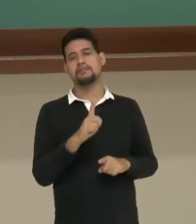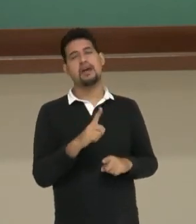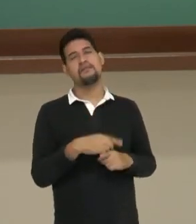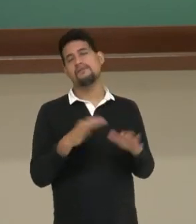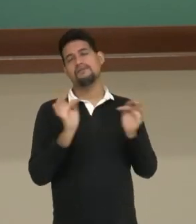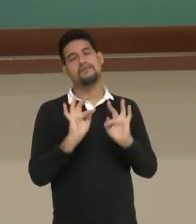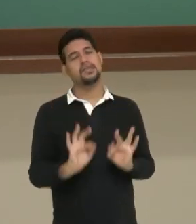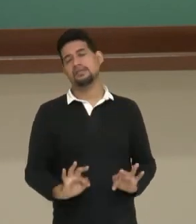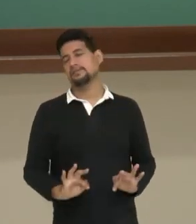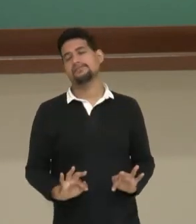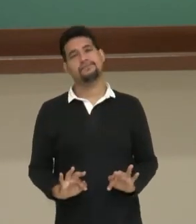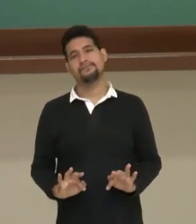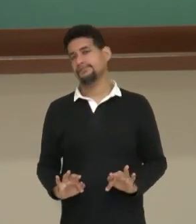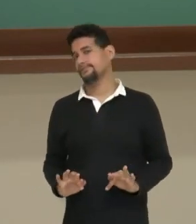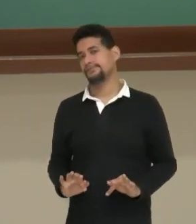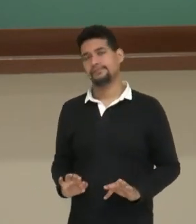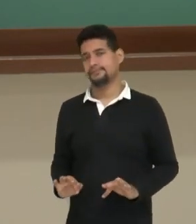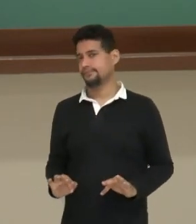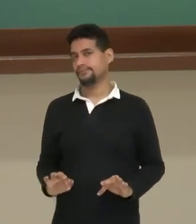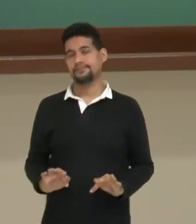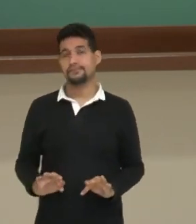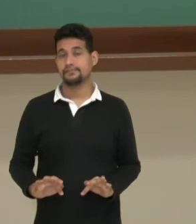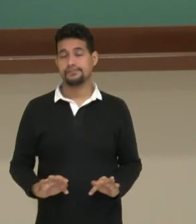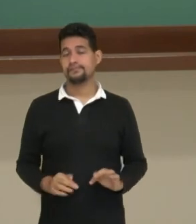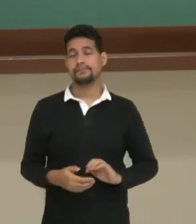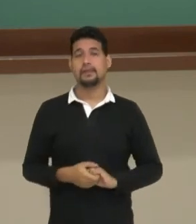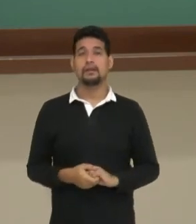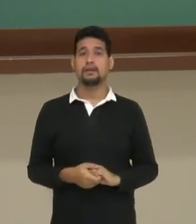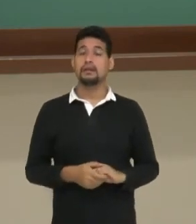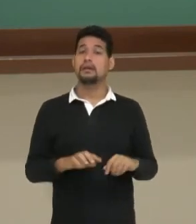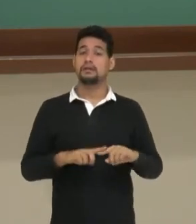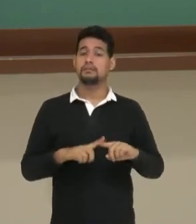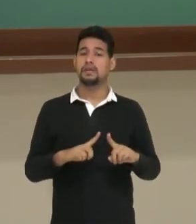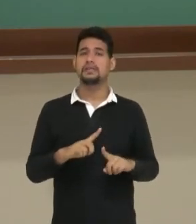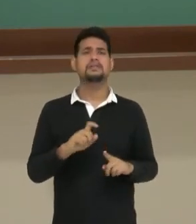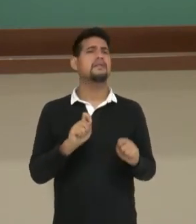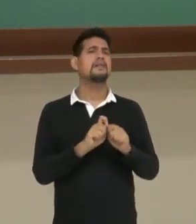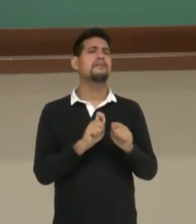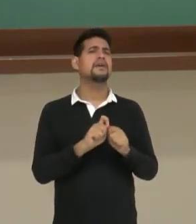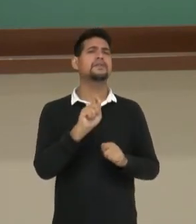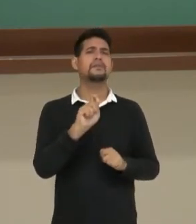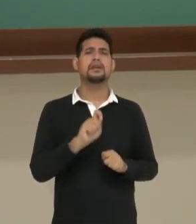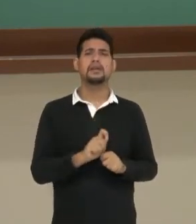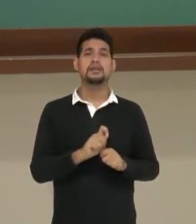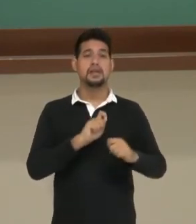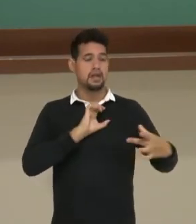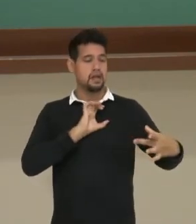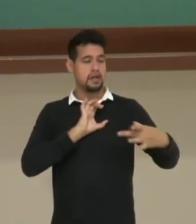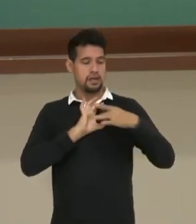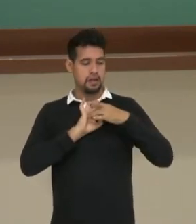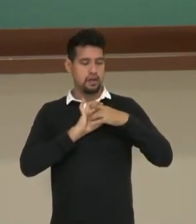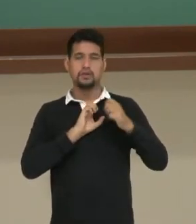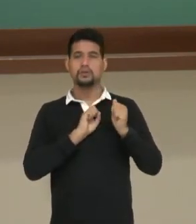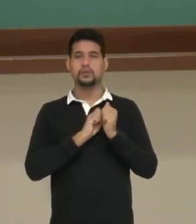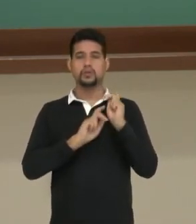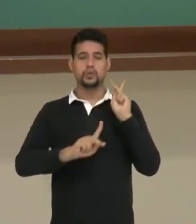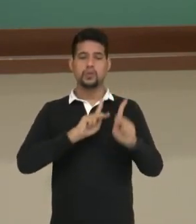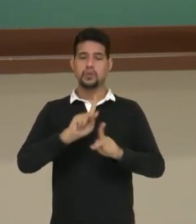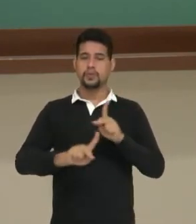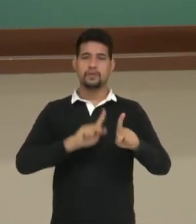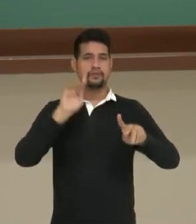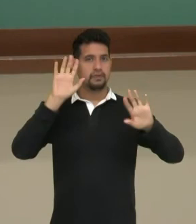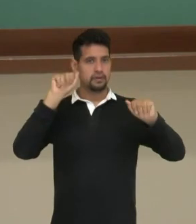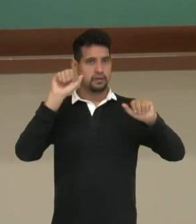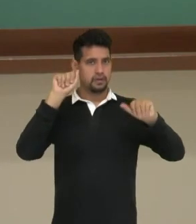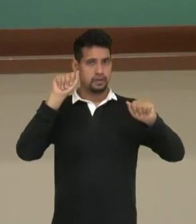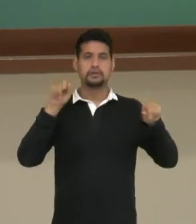satisfeito com essa dominação, tá? E ele então acaba se aliando aos espanhóis e